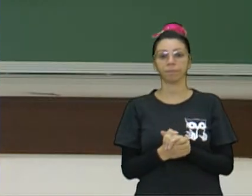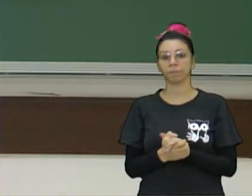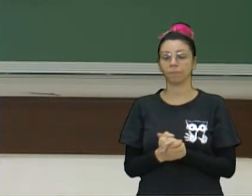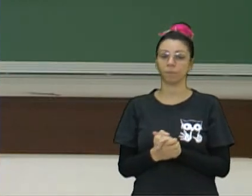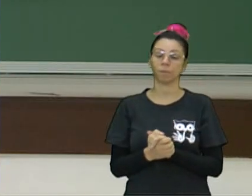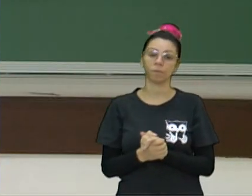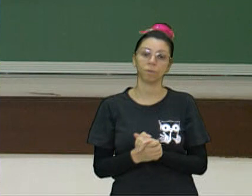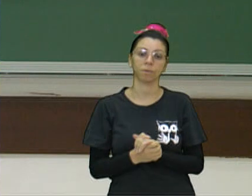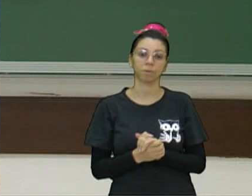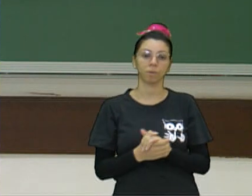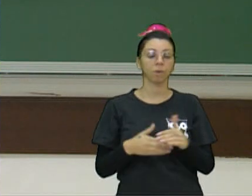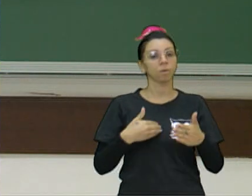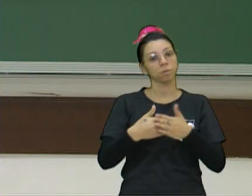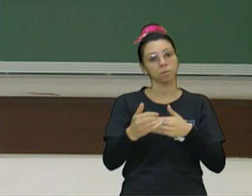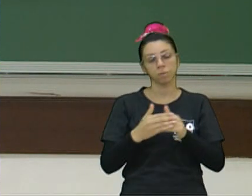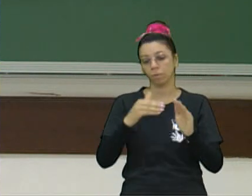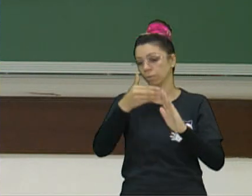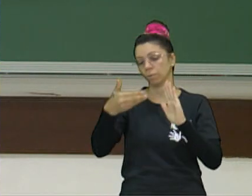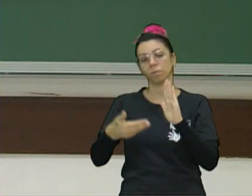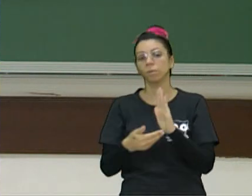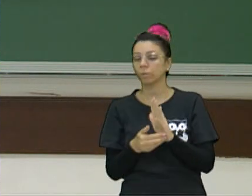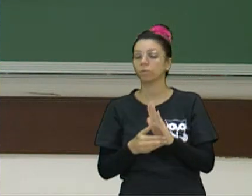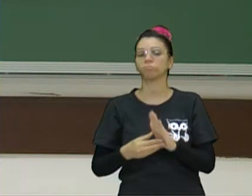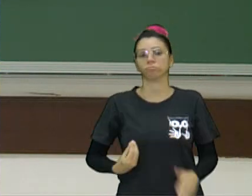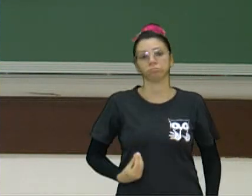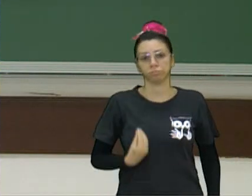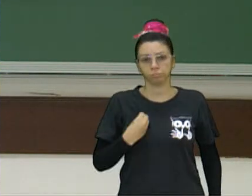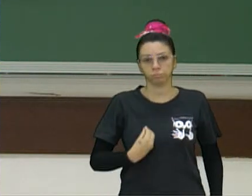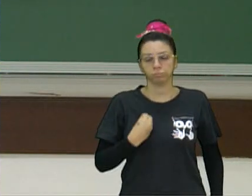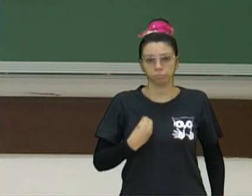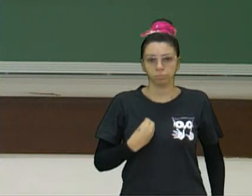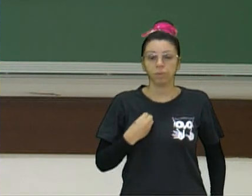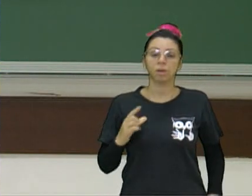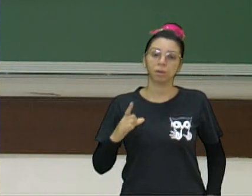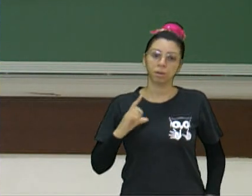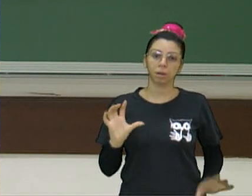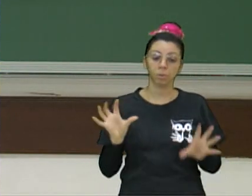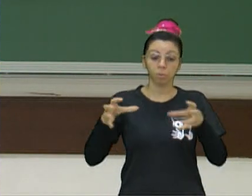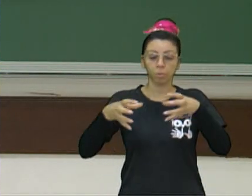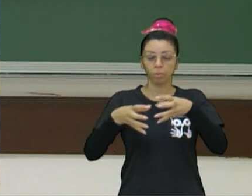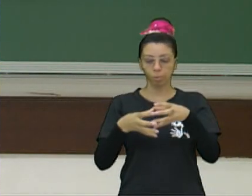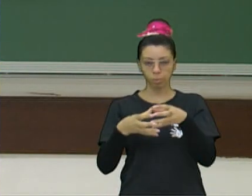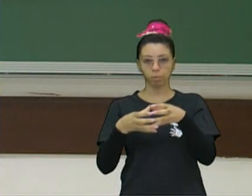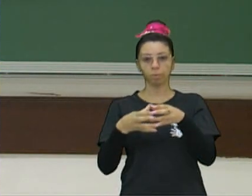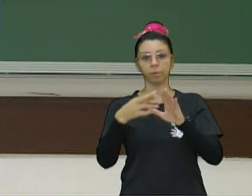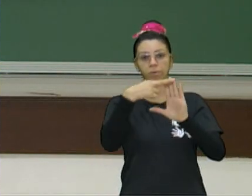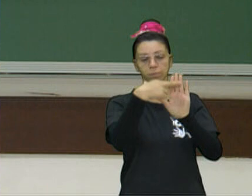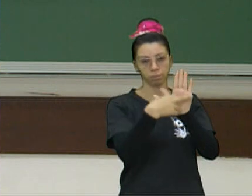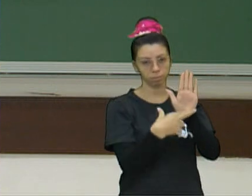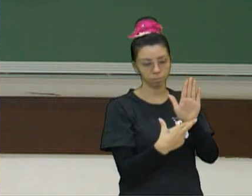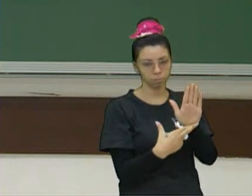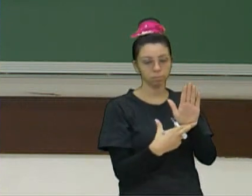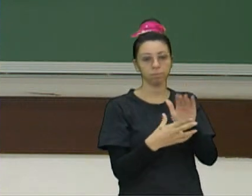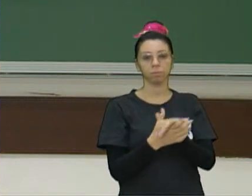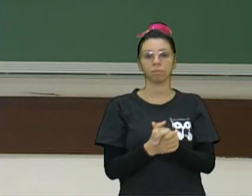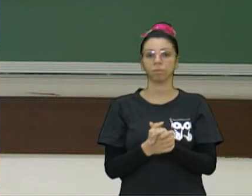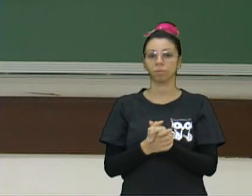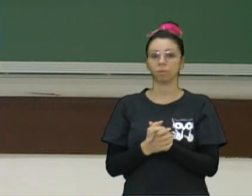toda e qualquer modalidade existe uma entidade que regulamenta, no Taekwondo não é diferente, então para que ele